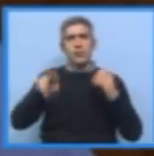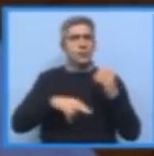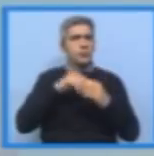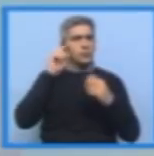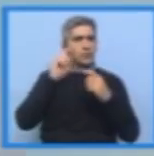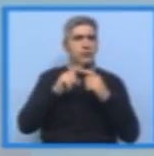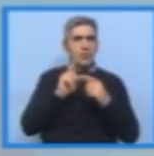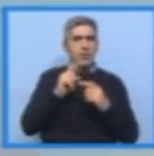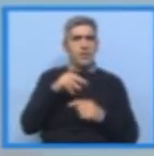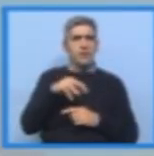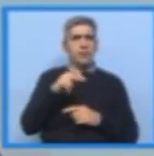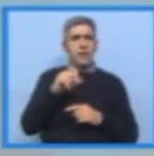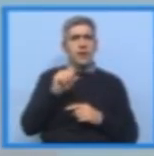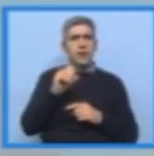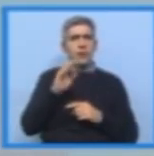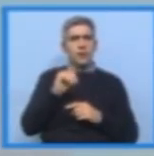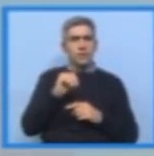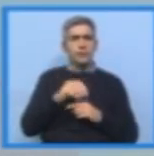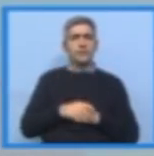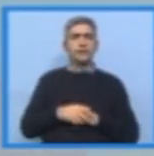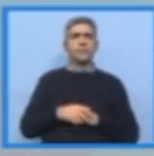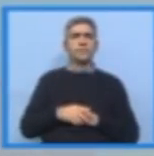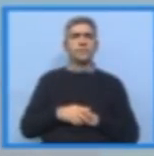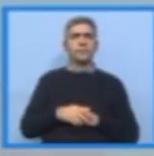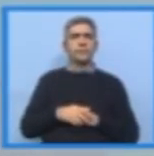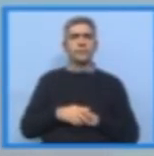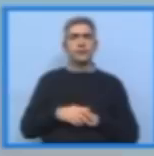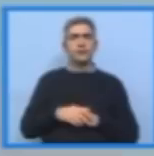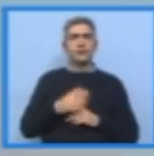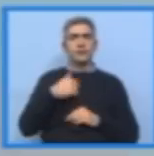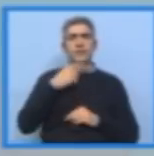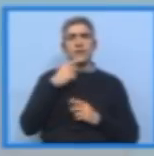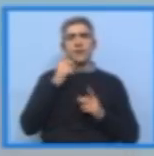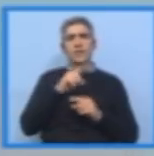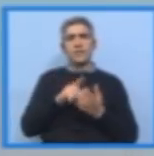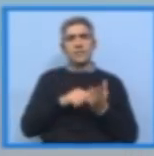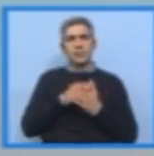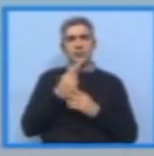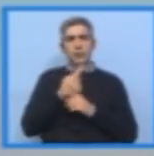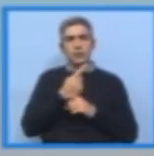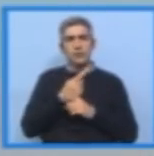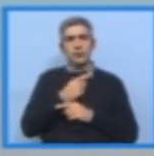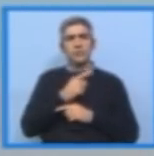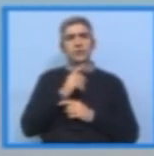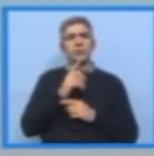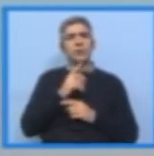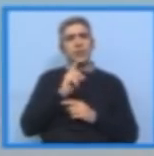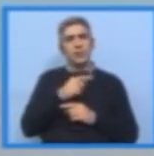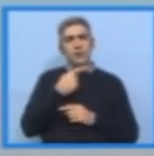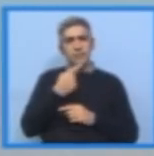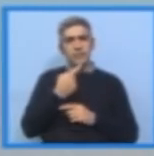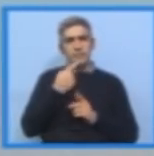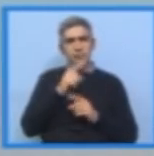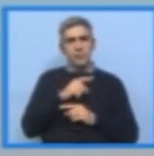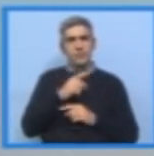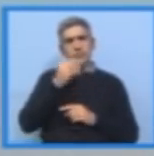que representam os magos, não é? Independentemente, a gente repete sempre estas coisas, mas nunca é demais repetir, de